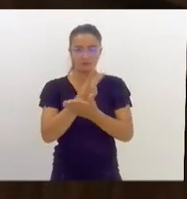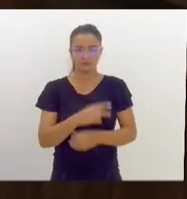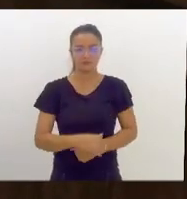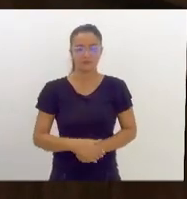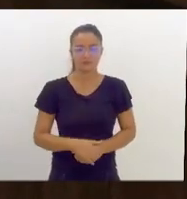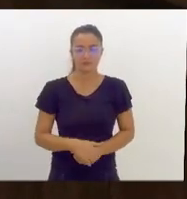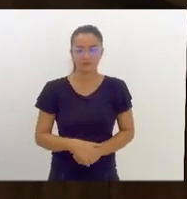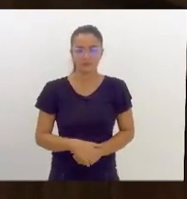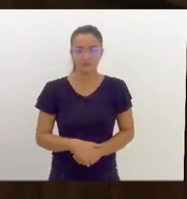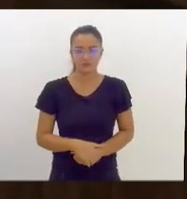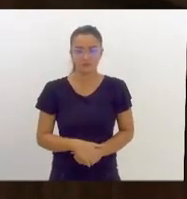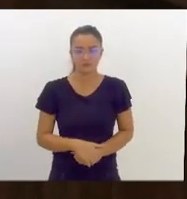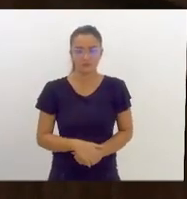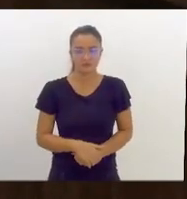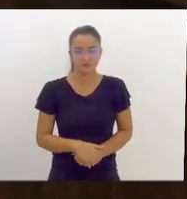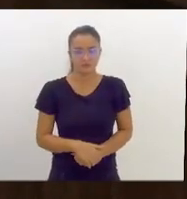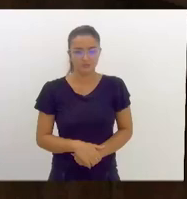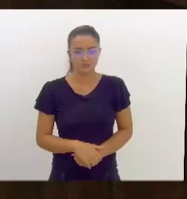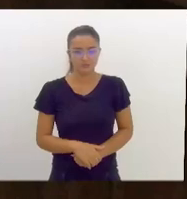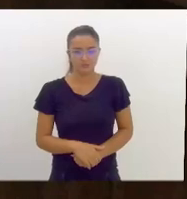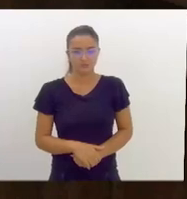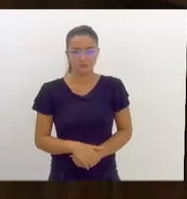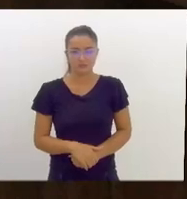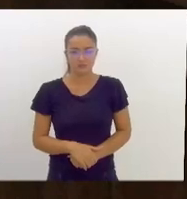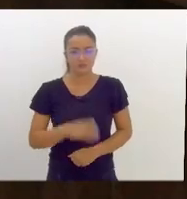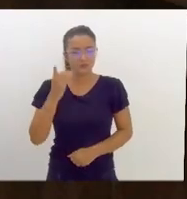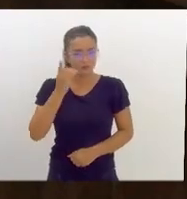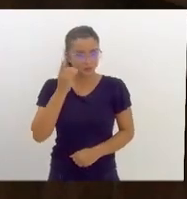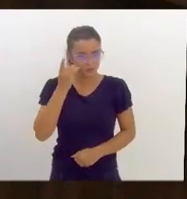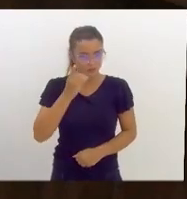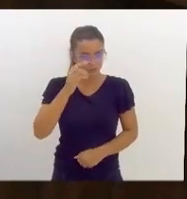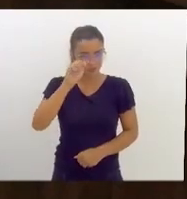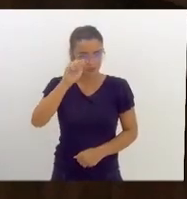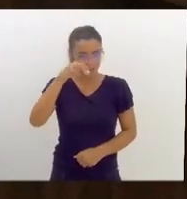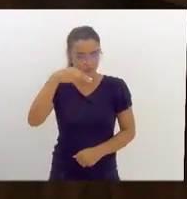não é só, mas que é somente o deputado André Correia,